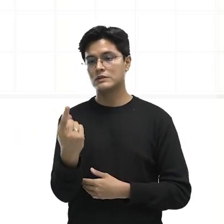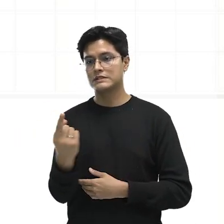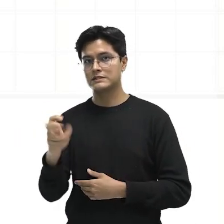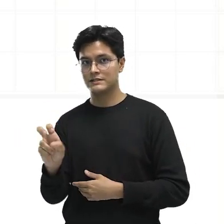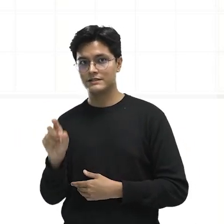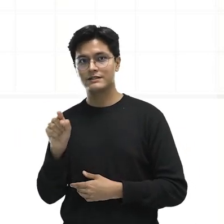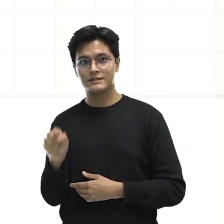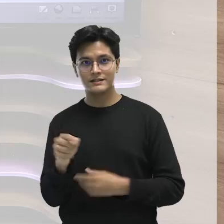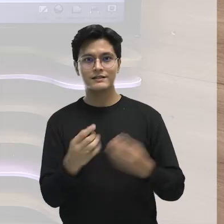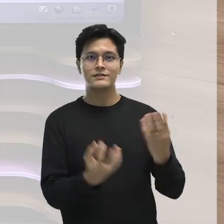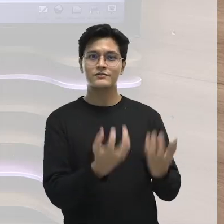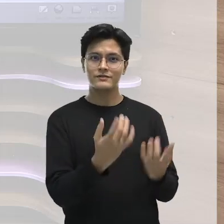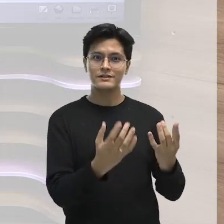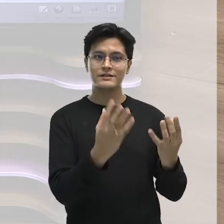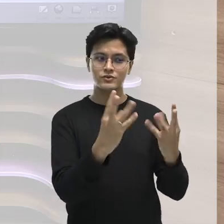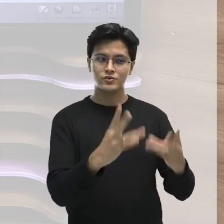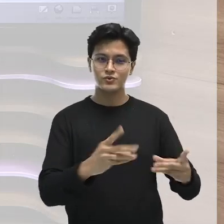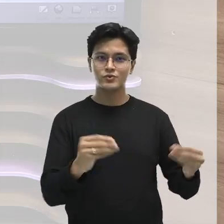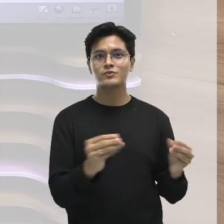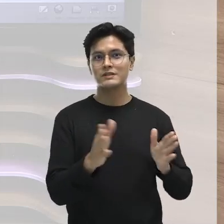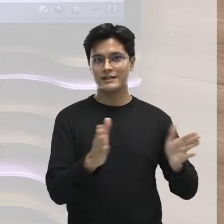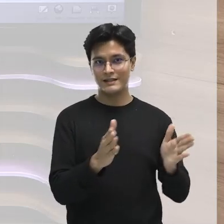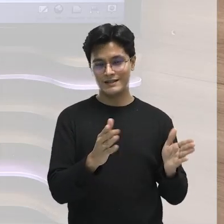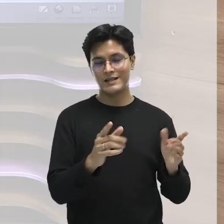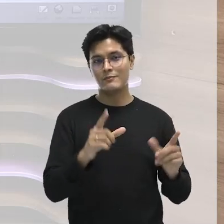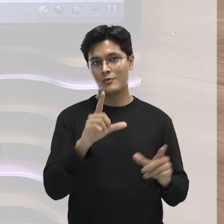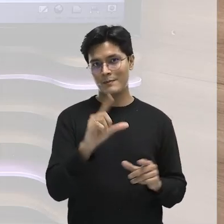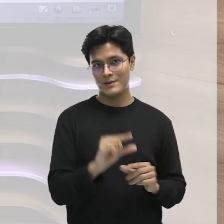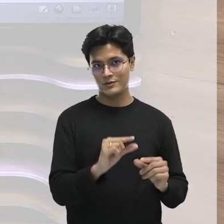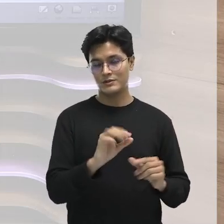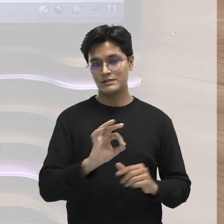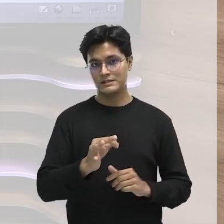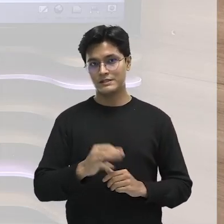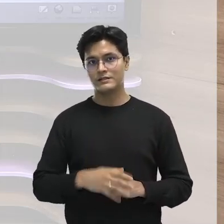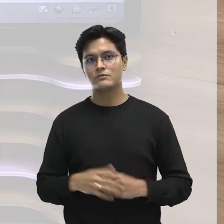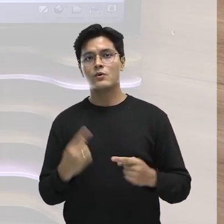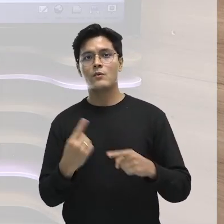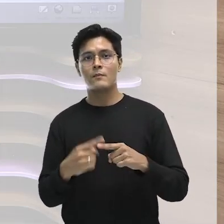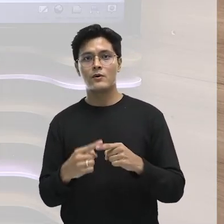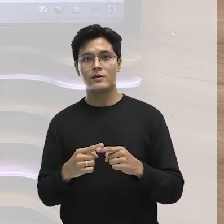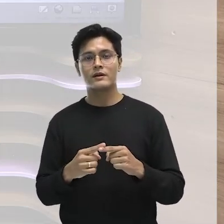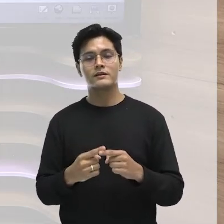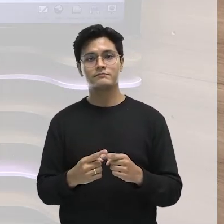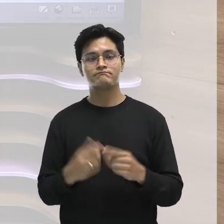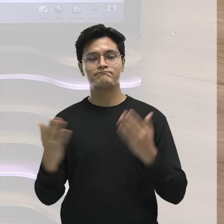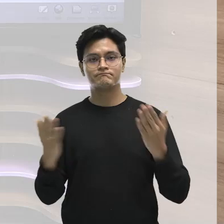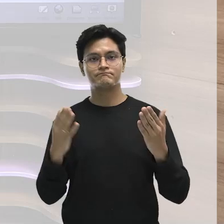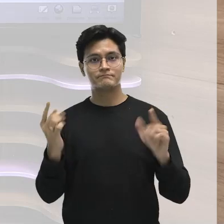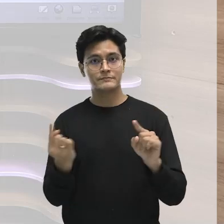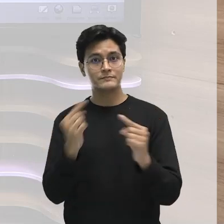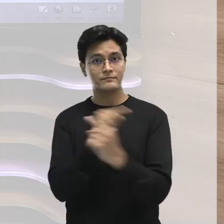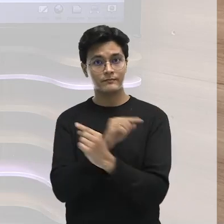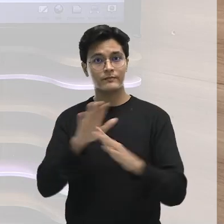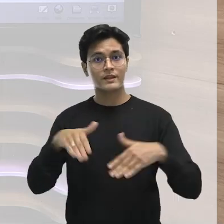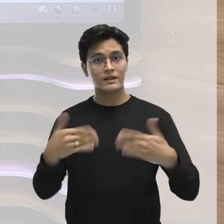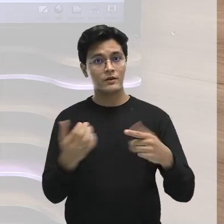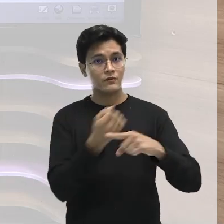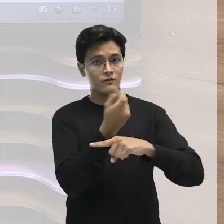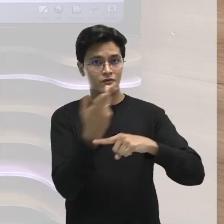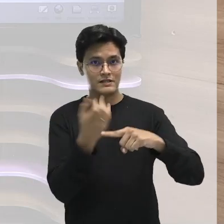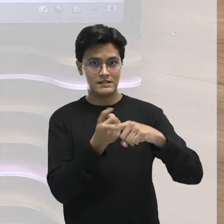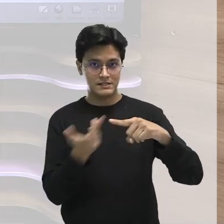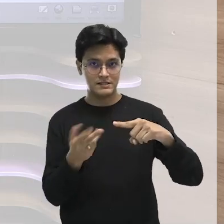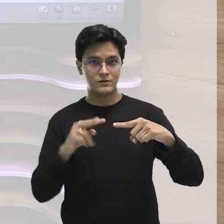Ok? Isso porque as grandezas são inversamente proporcionais, então obrigatoriamente você inverte a